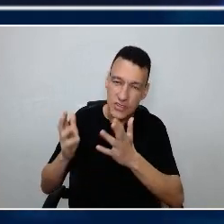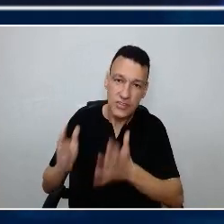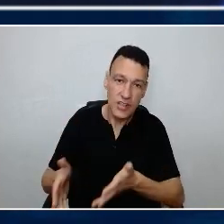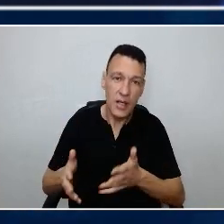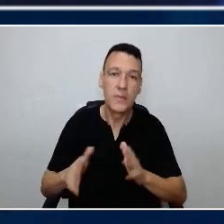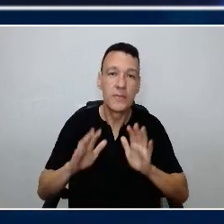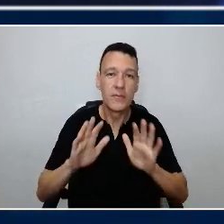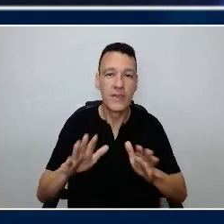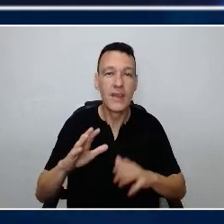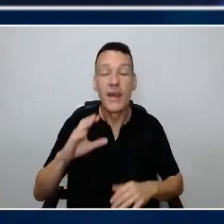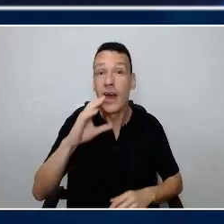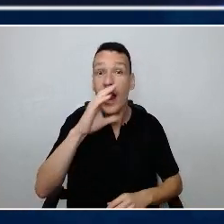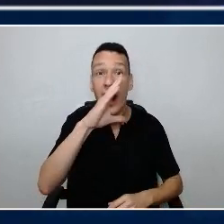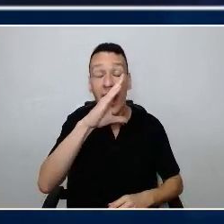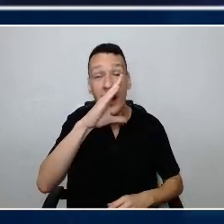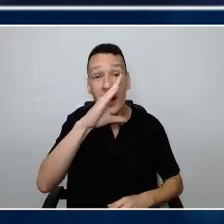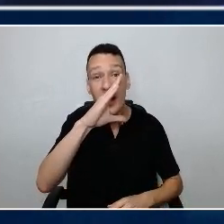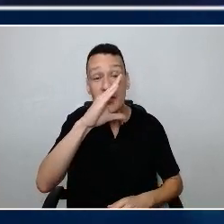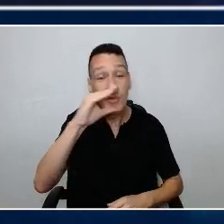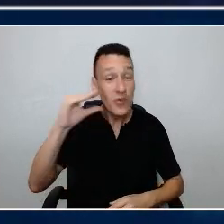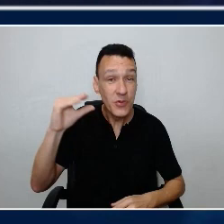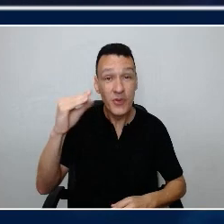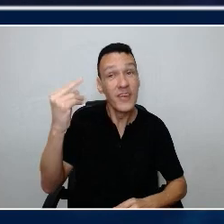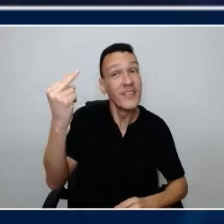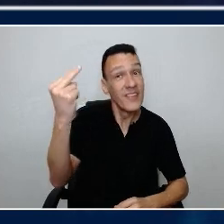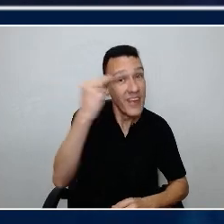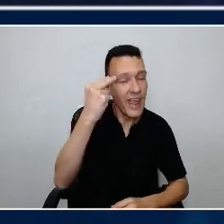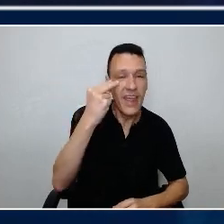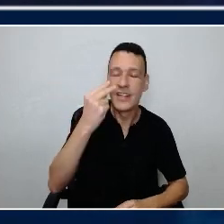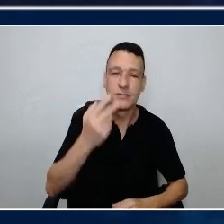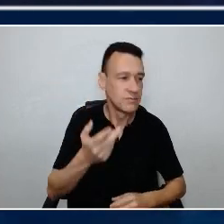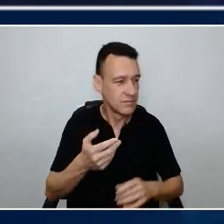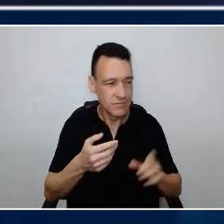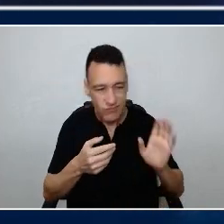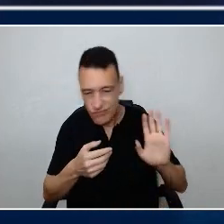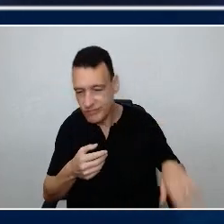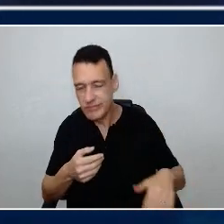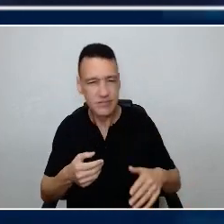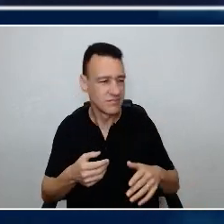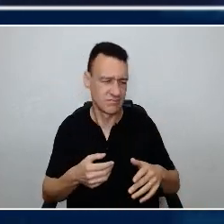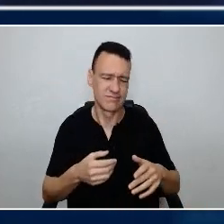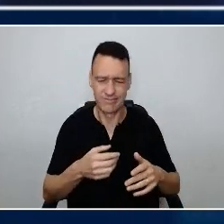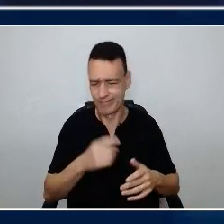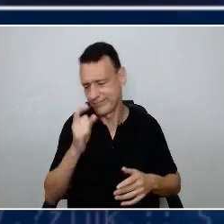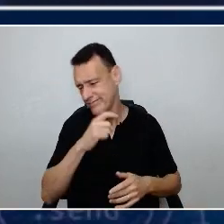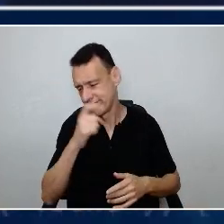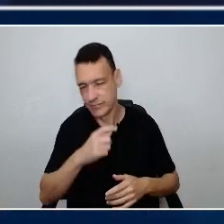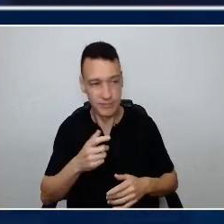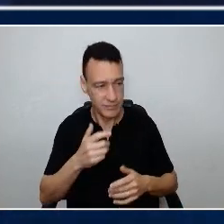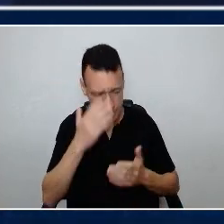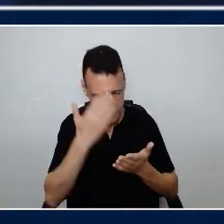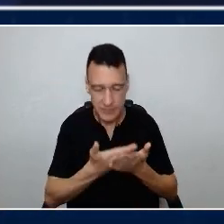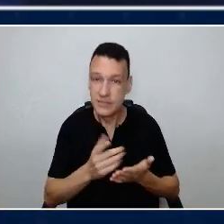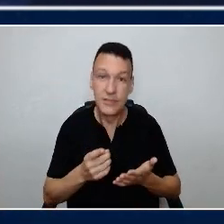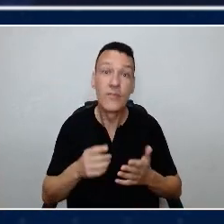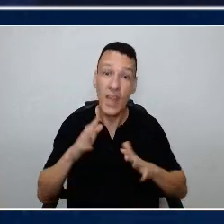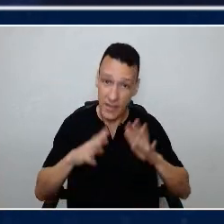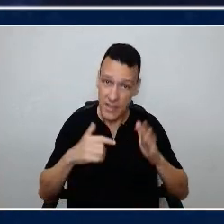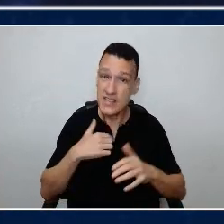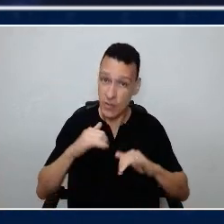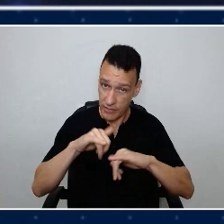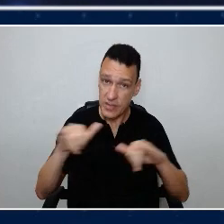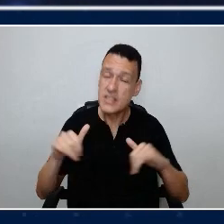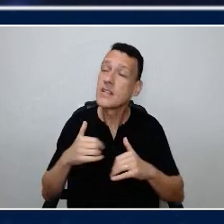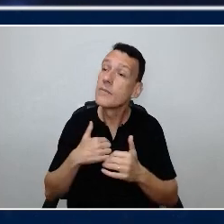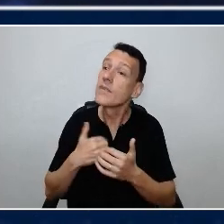levarem a sério eles às vezes duvidam muito de você mesmo que você fale que você quer aprender mesmo que você fale que toda essa